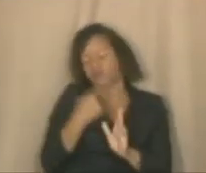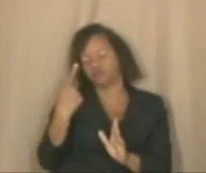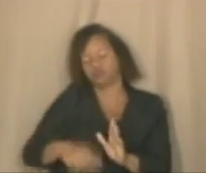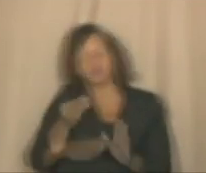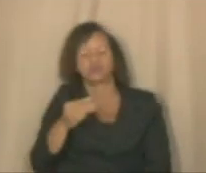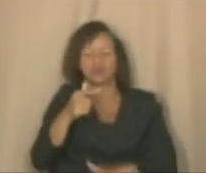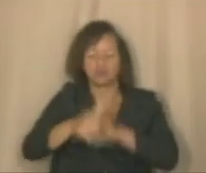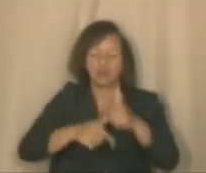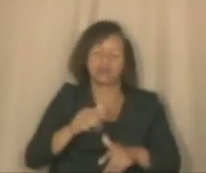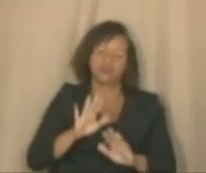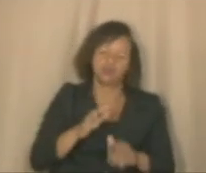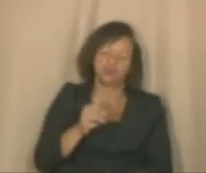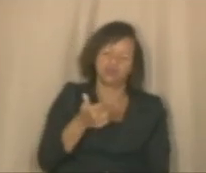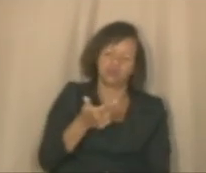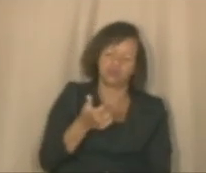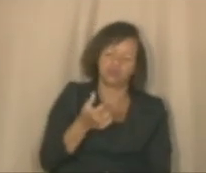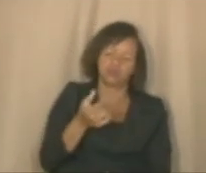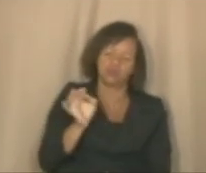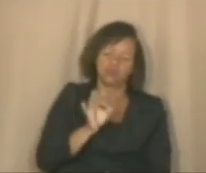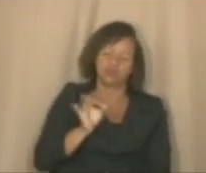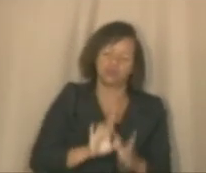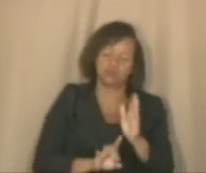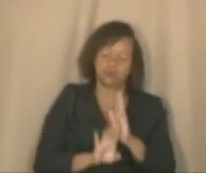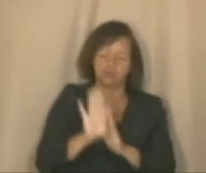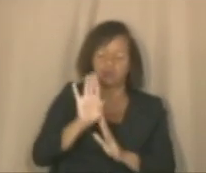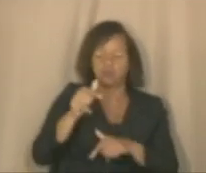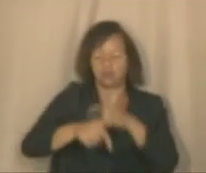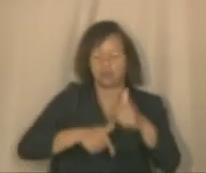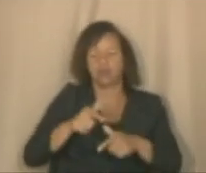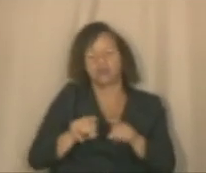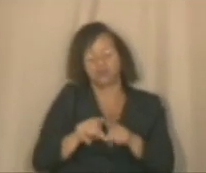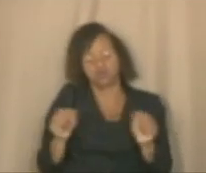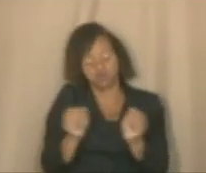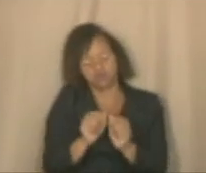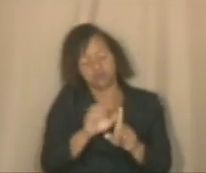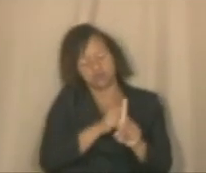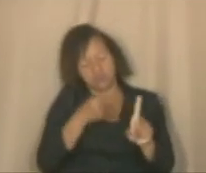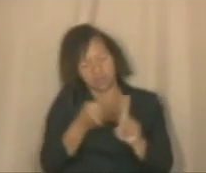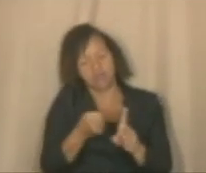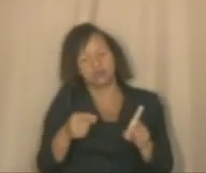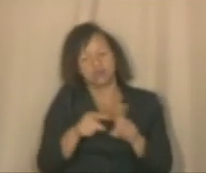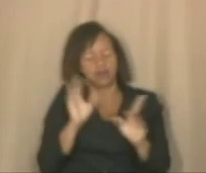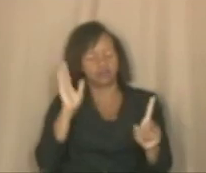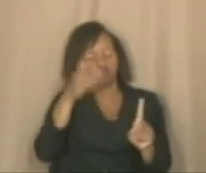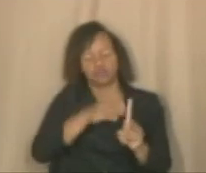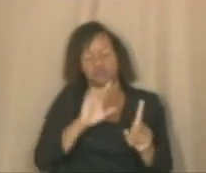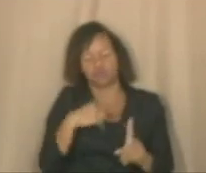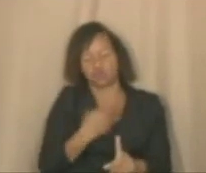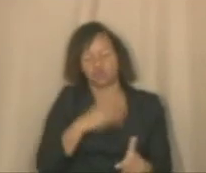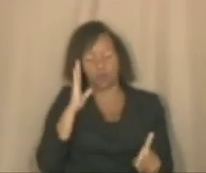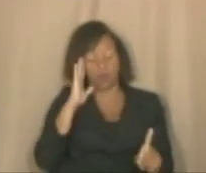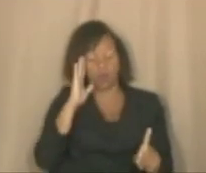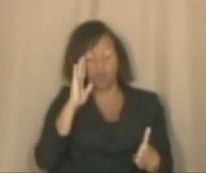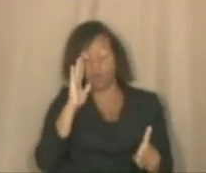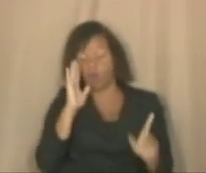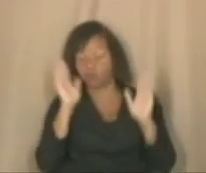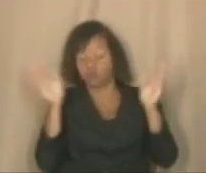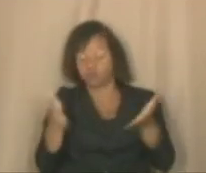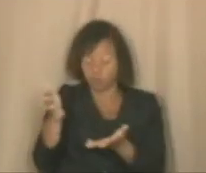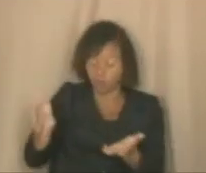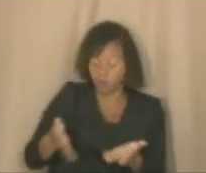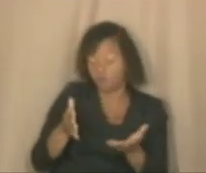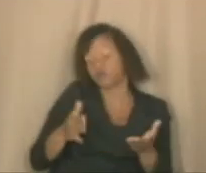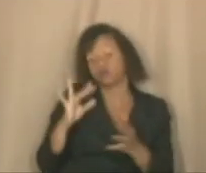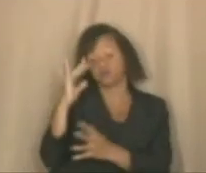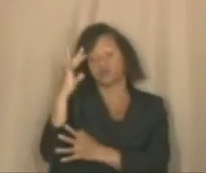carteira assinada. Nosso governo acredita que a cooperação entre o poder público e a sociedade civil é fundamental para atingirmos os nossos objetivos e promover o